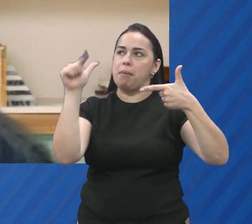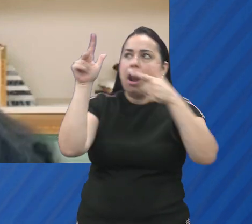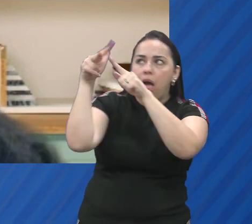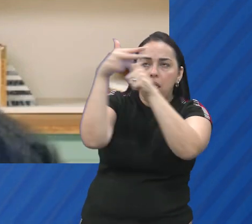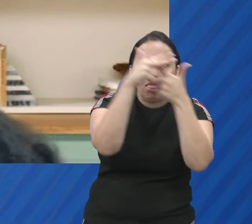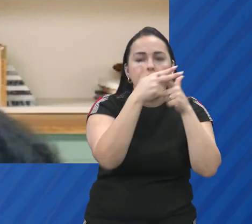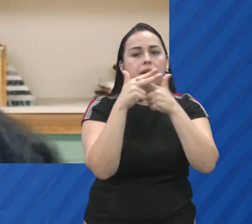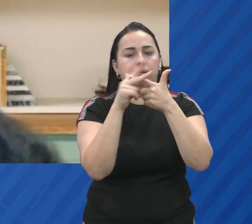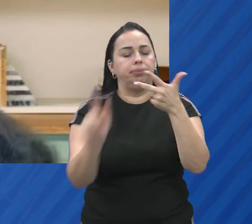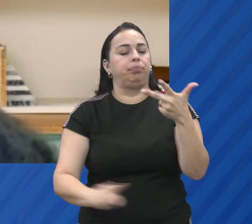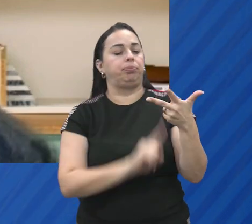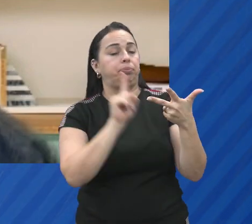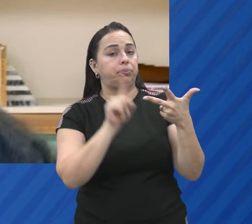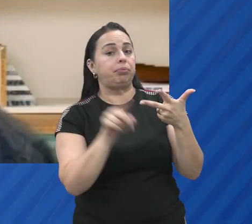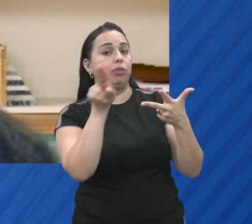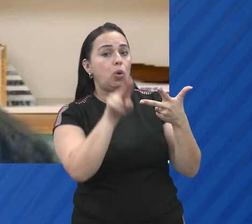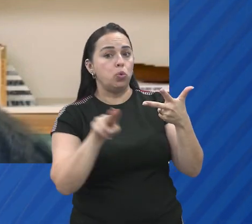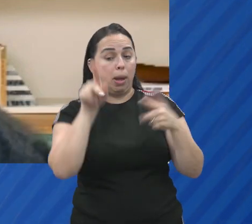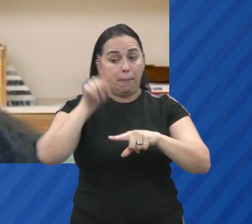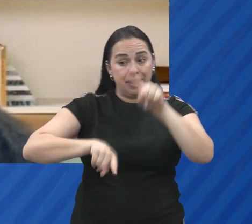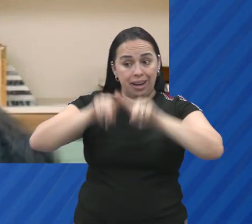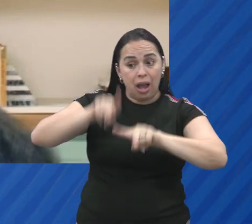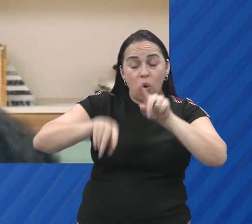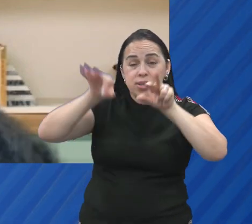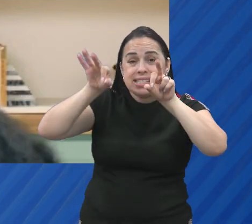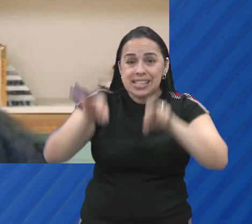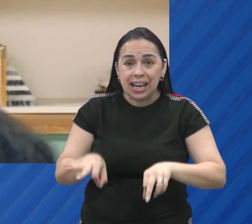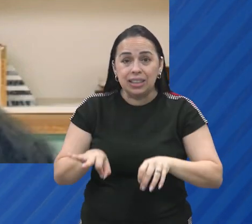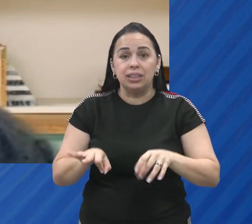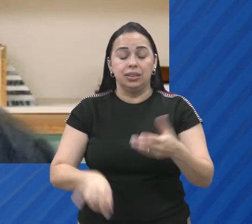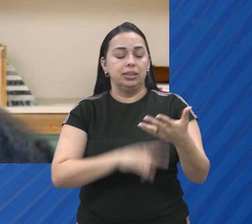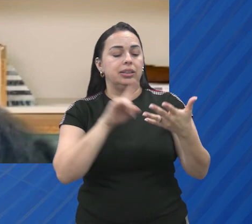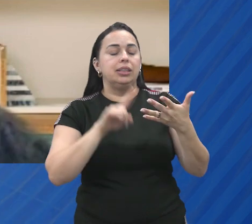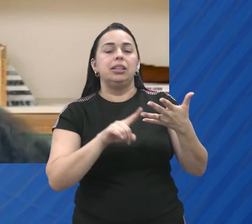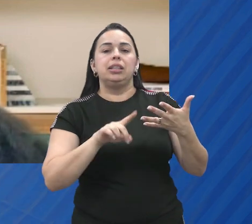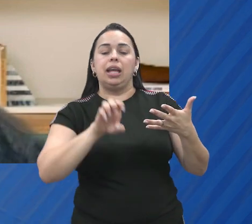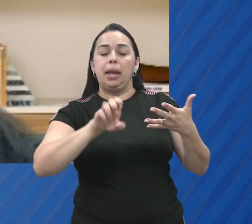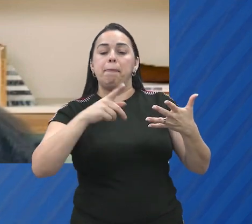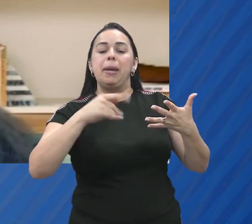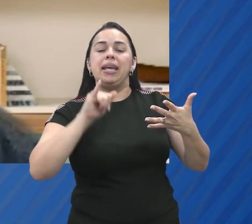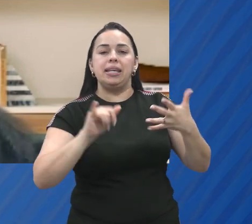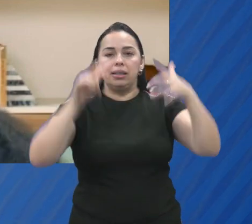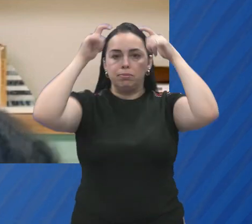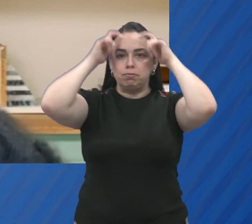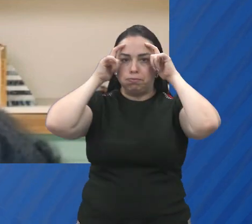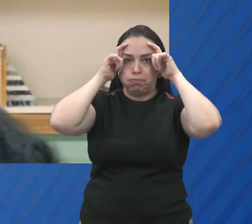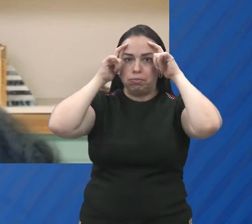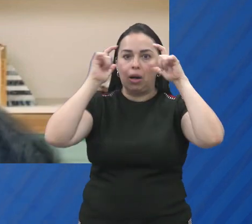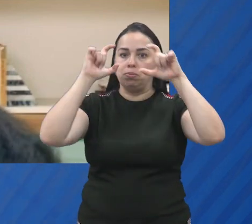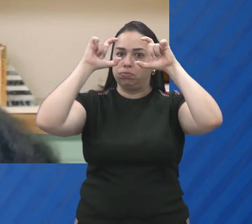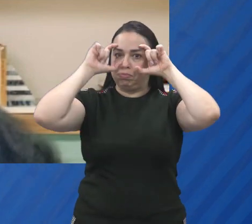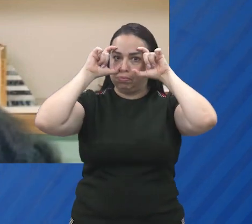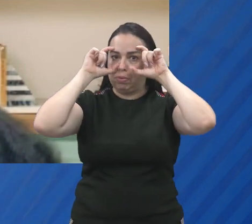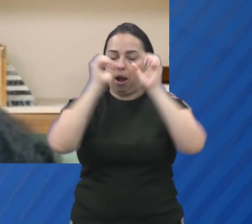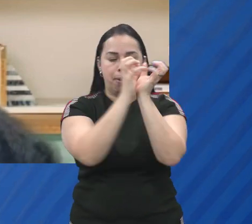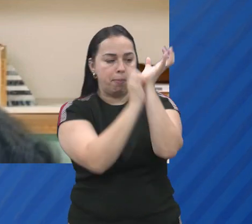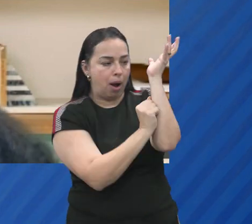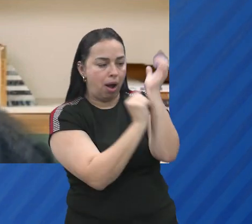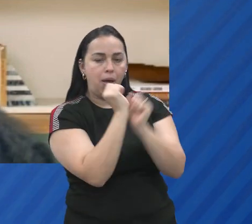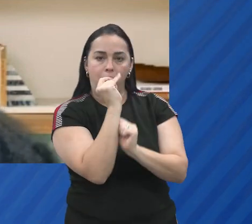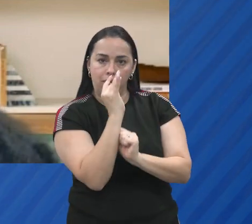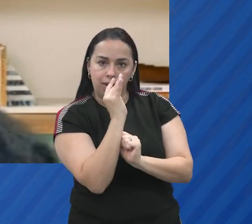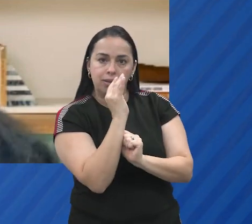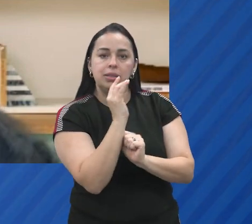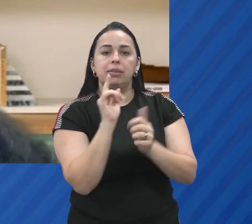qualquer trabalho. Utilizar ferramentas adequadas e equipamentos de segurança, tanto individuais como